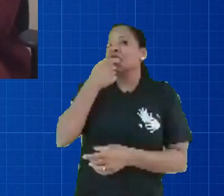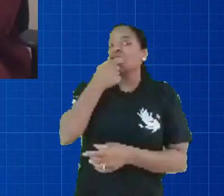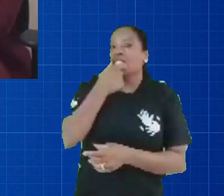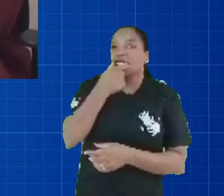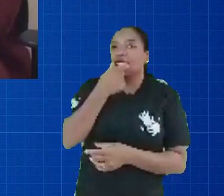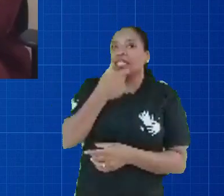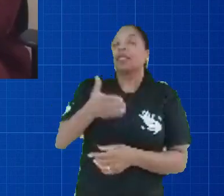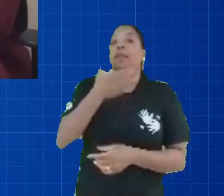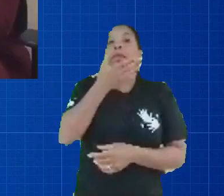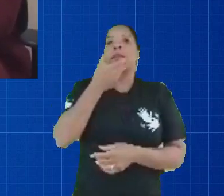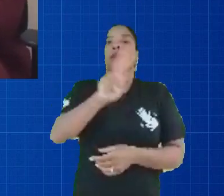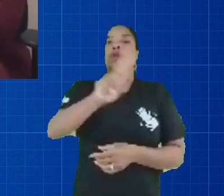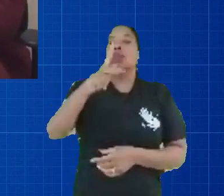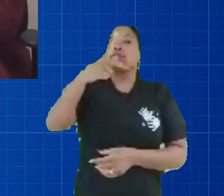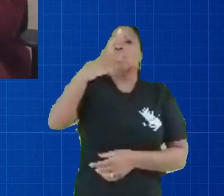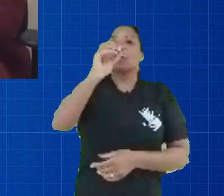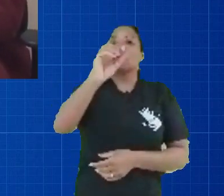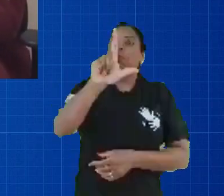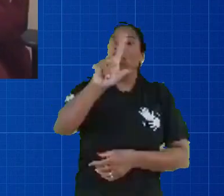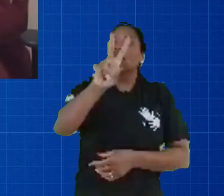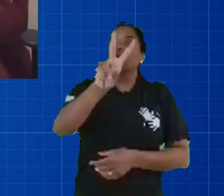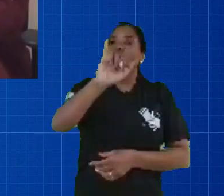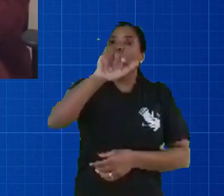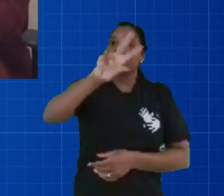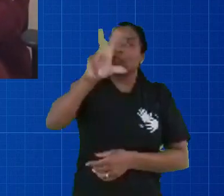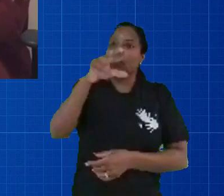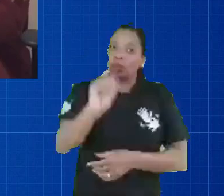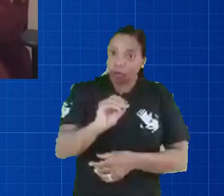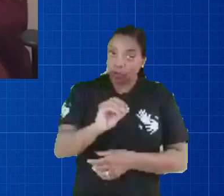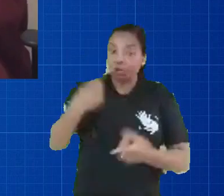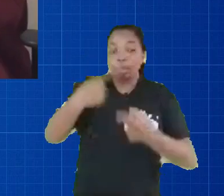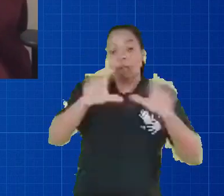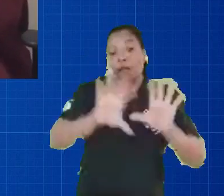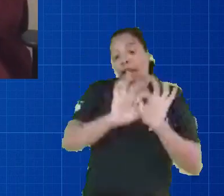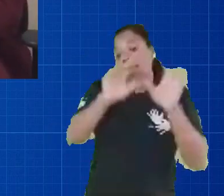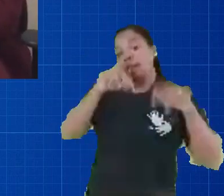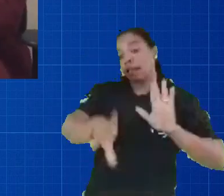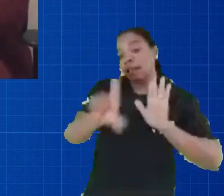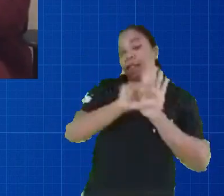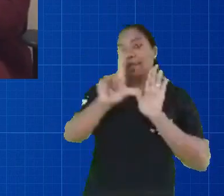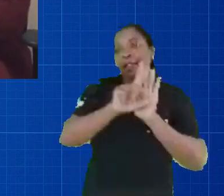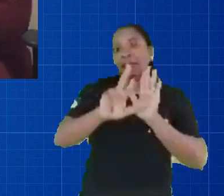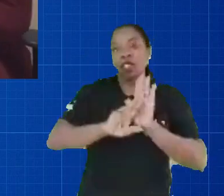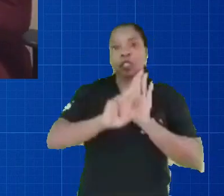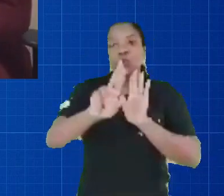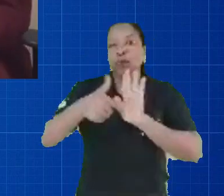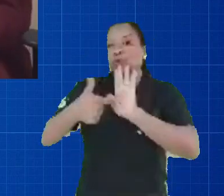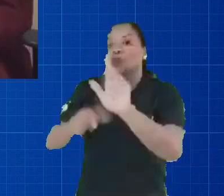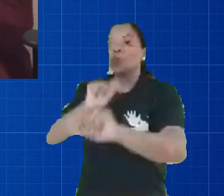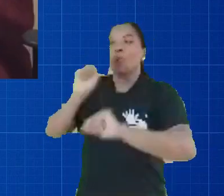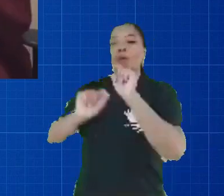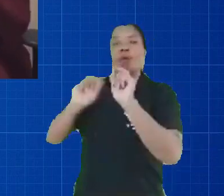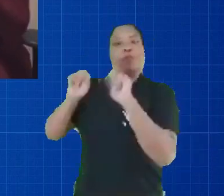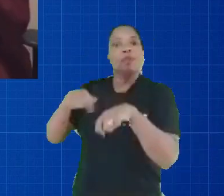liberados pelo FNDE, né? Pela resolução. Não pode salgadinho. Então, a gente